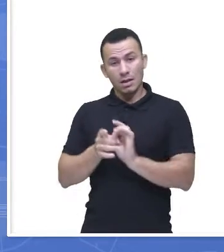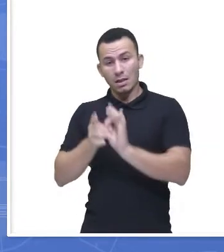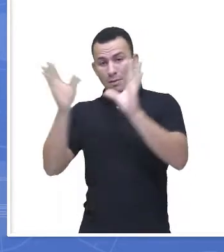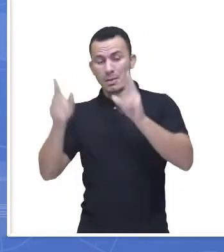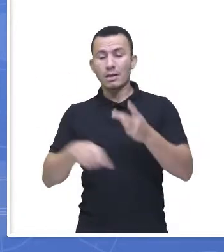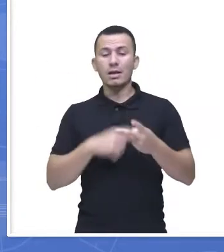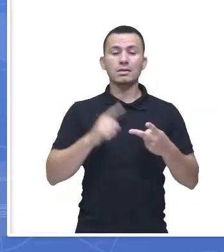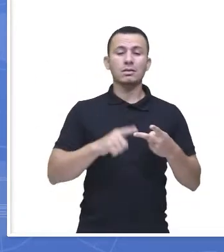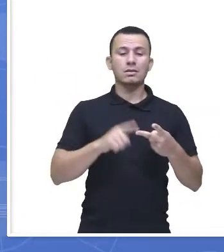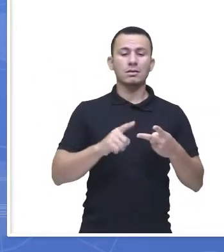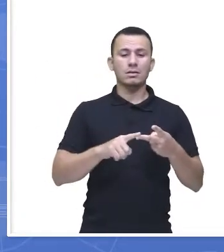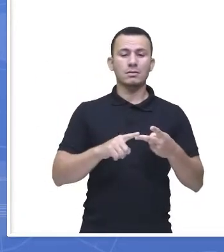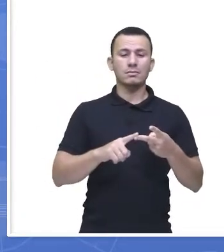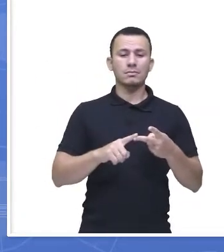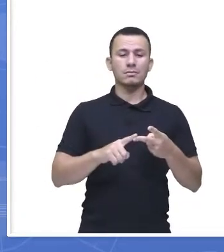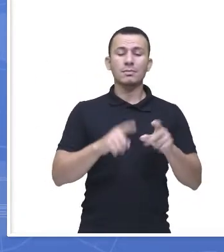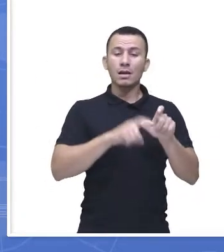e